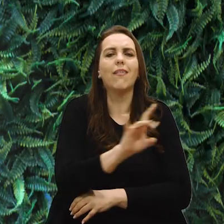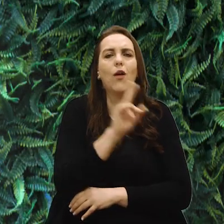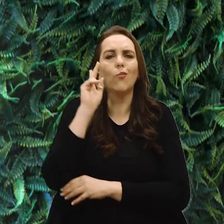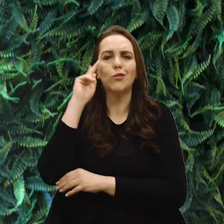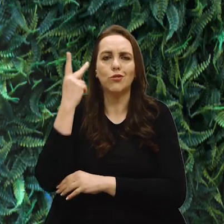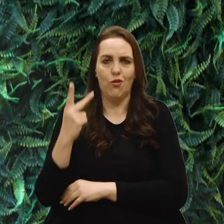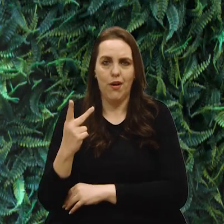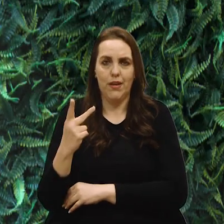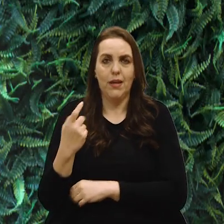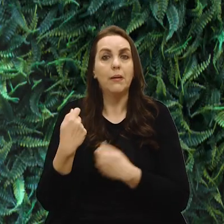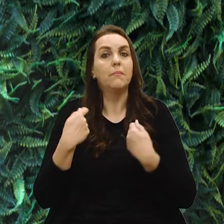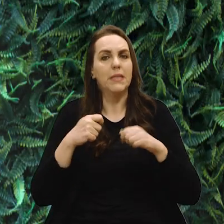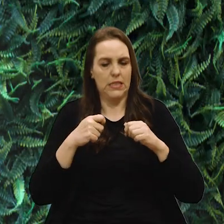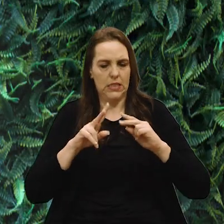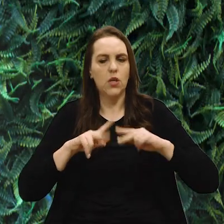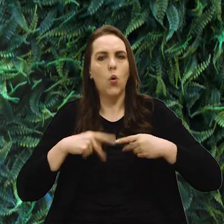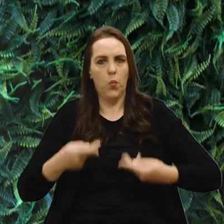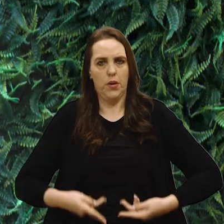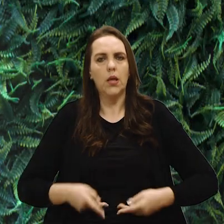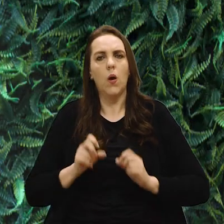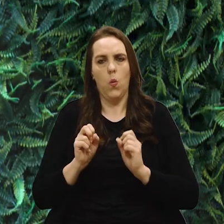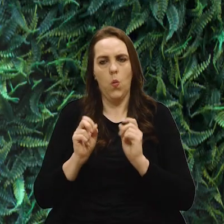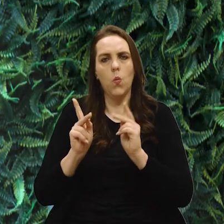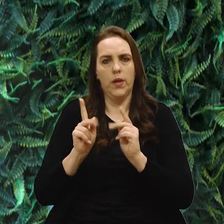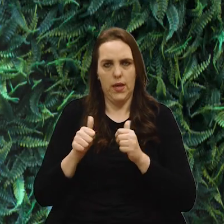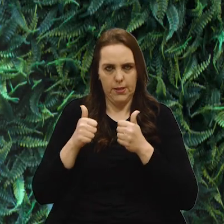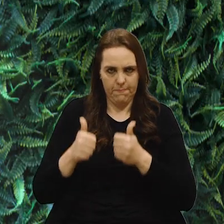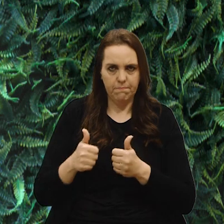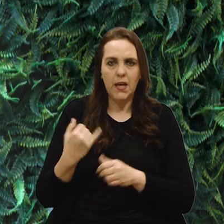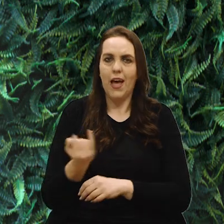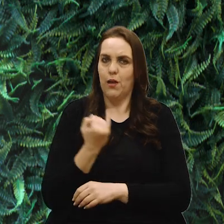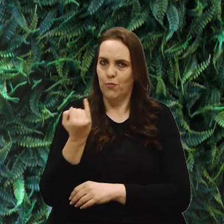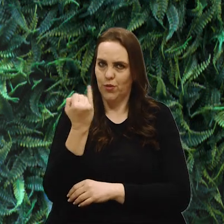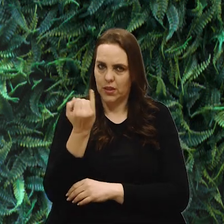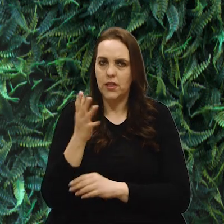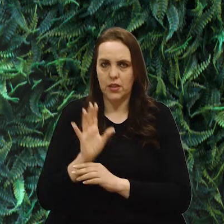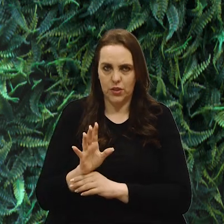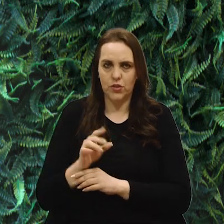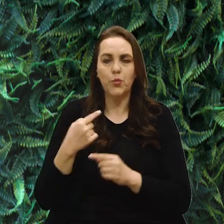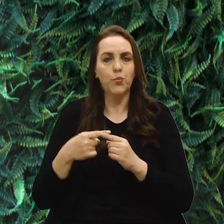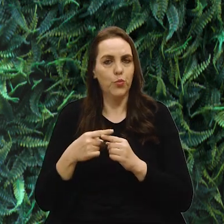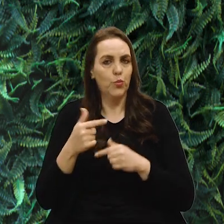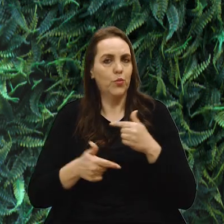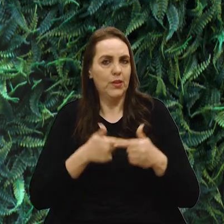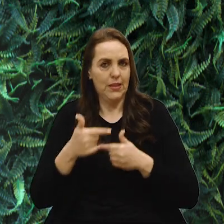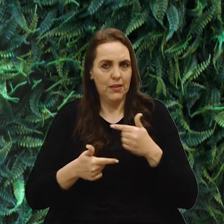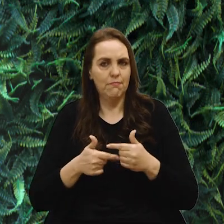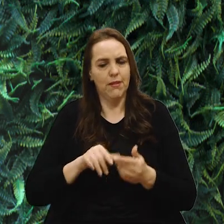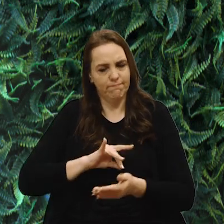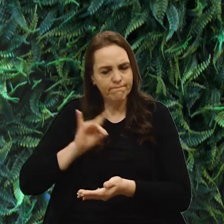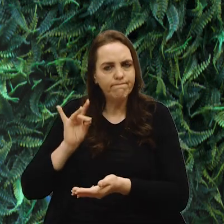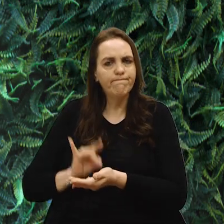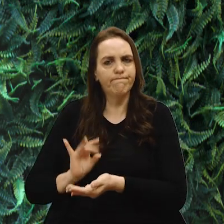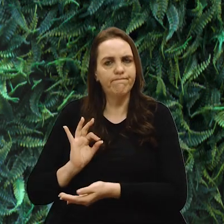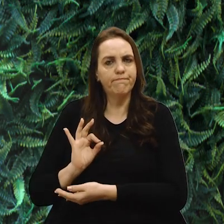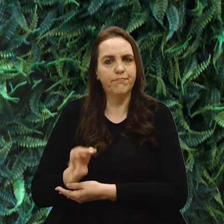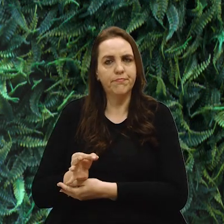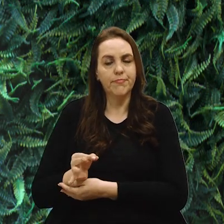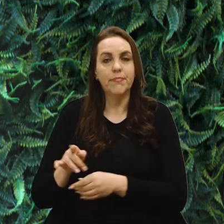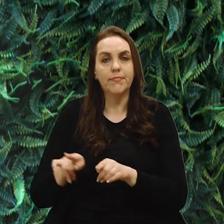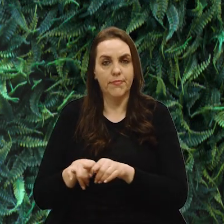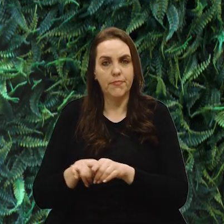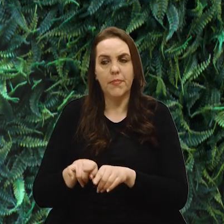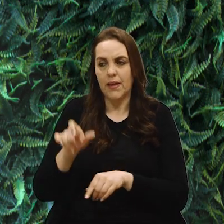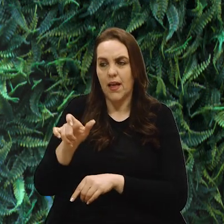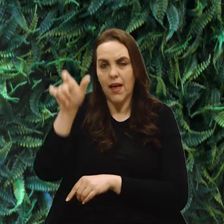de rua. Então, tem que ter uma humanização, né? É importante que ela ocorra justamente para que o trabalho se efetive e também para